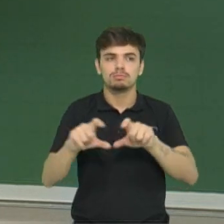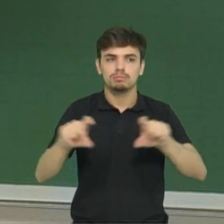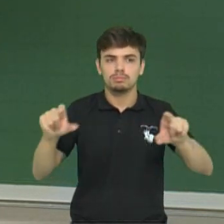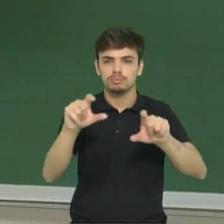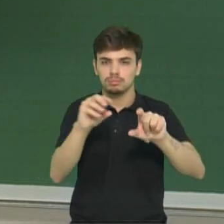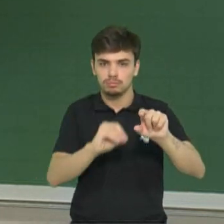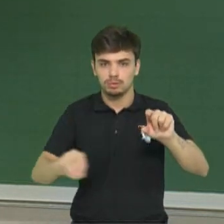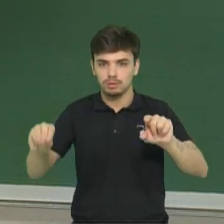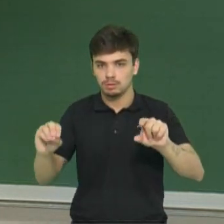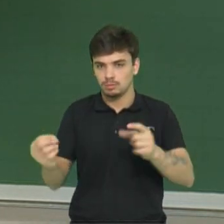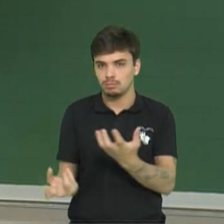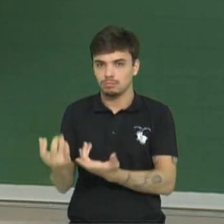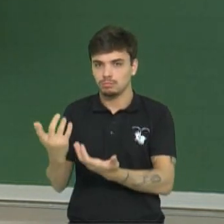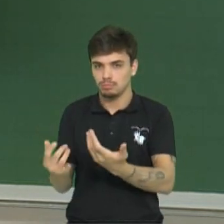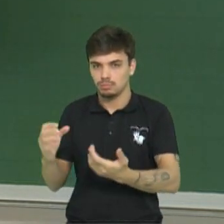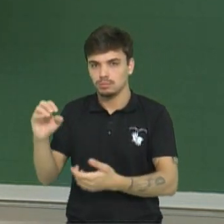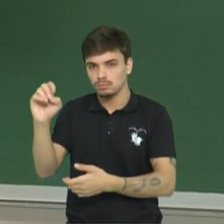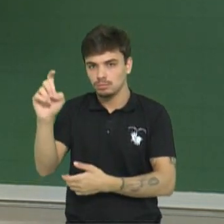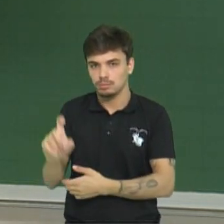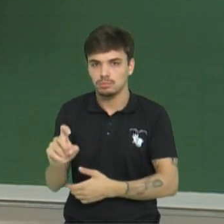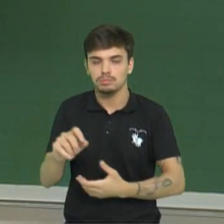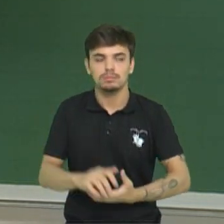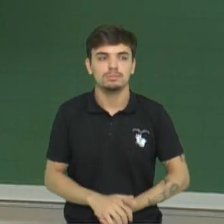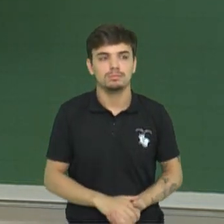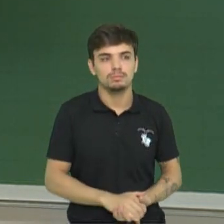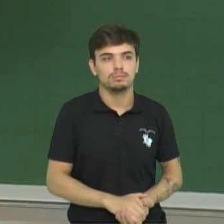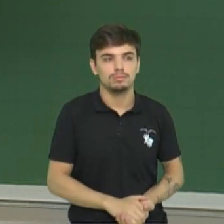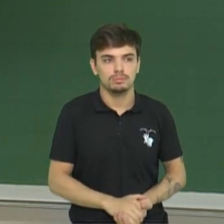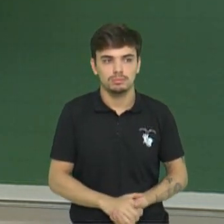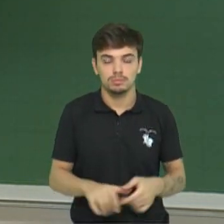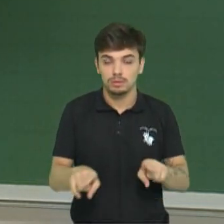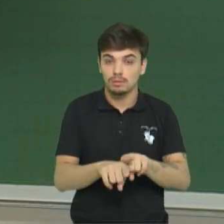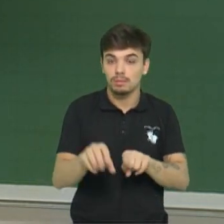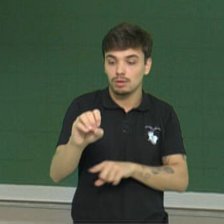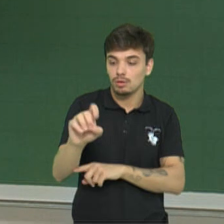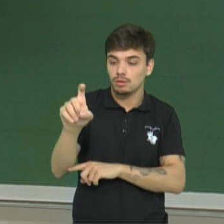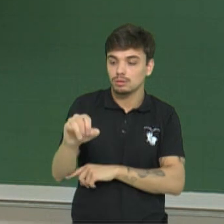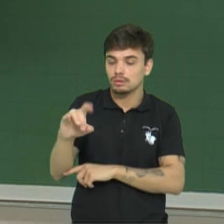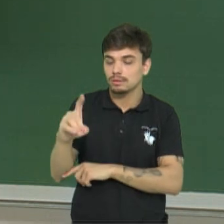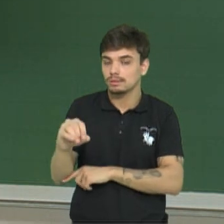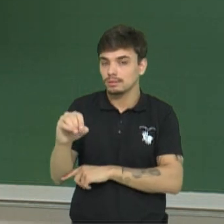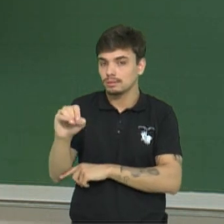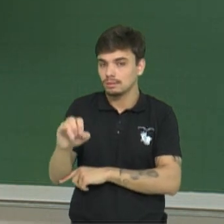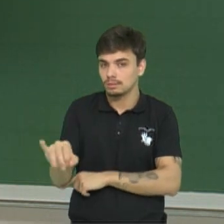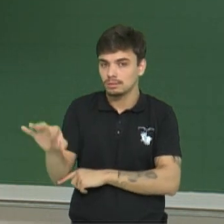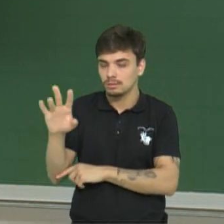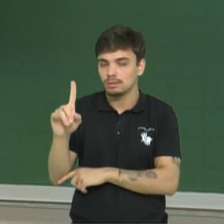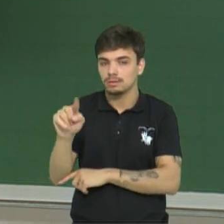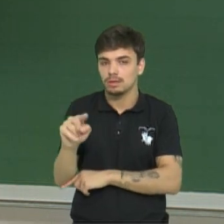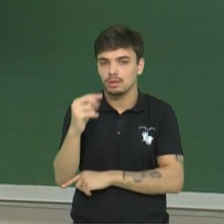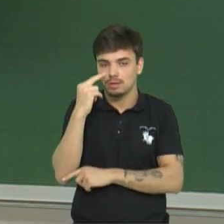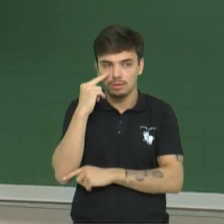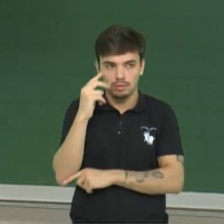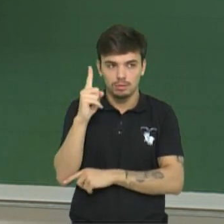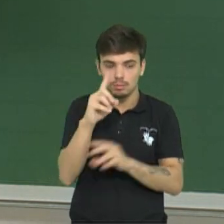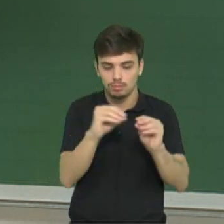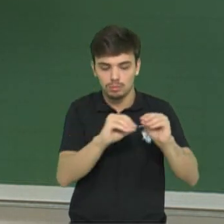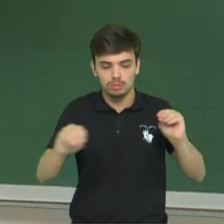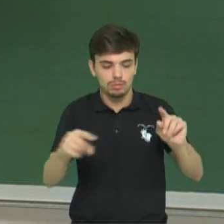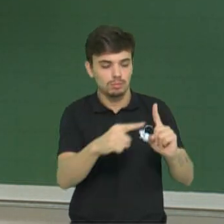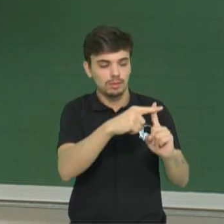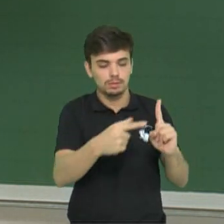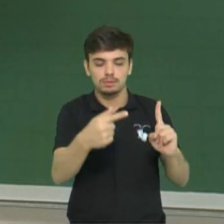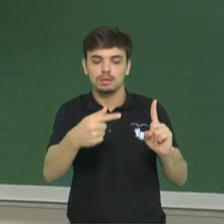de oxidação, certo? E o oxidante é o Mn aqui, sai de mais 7